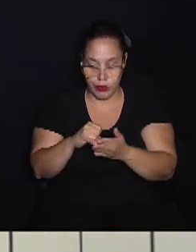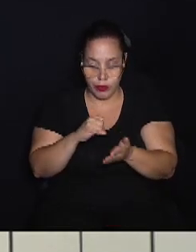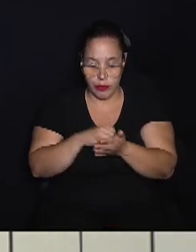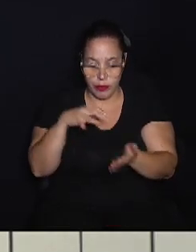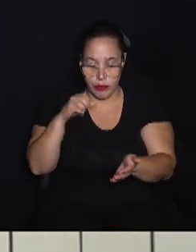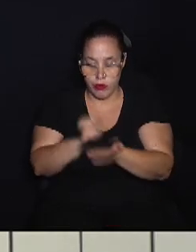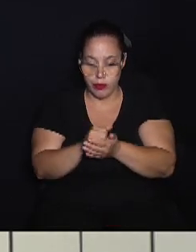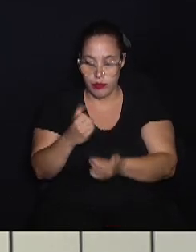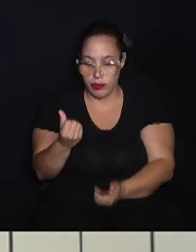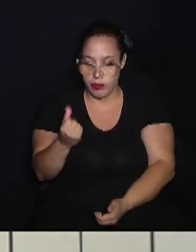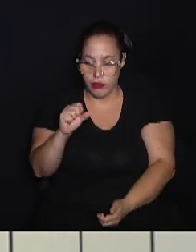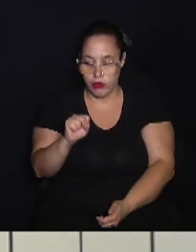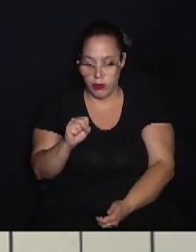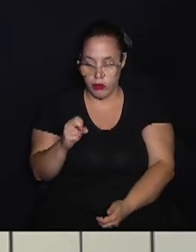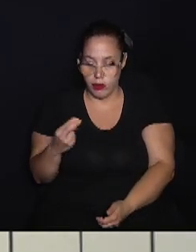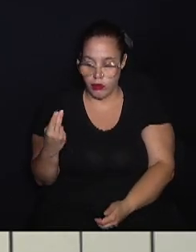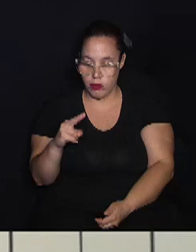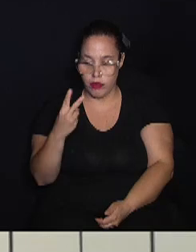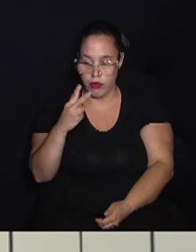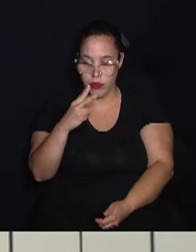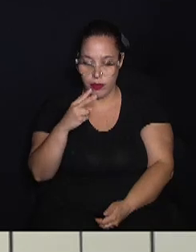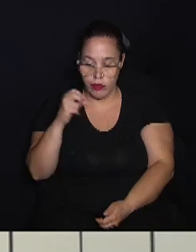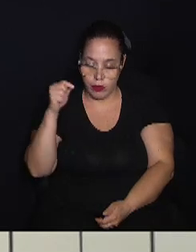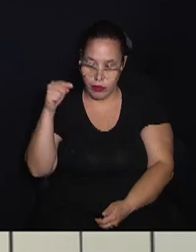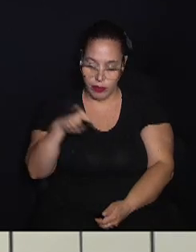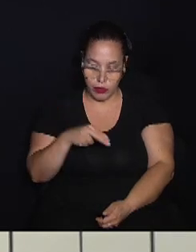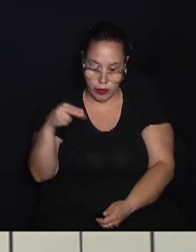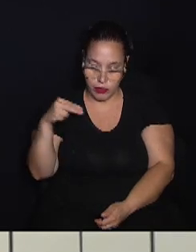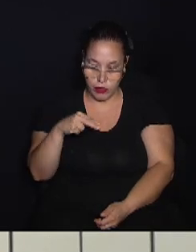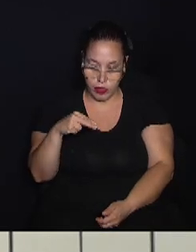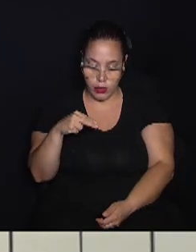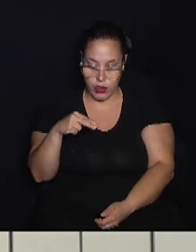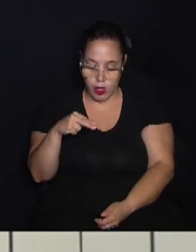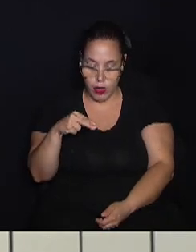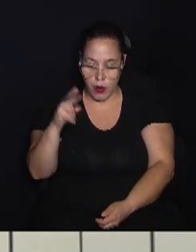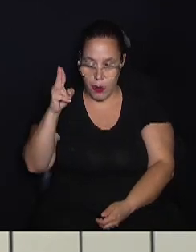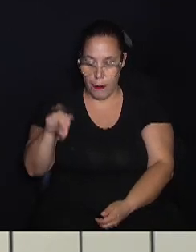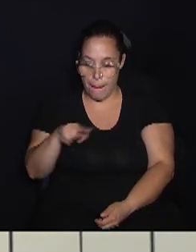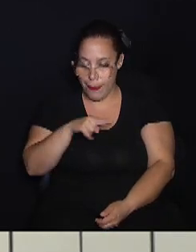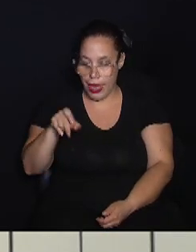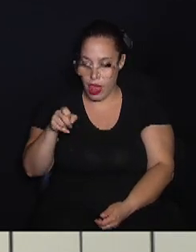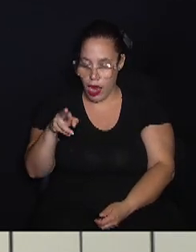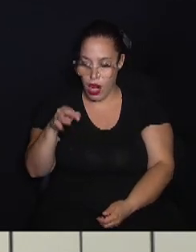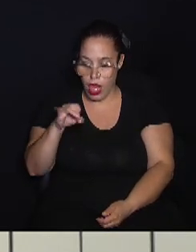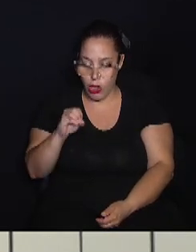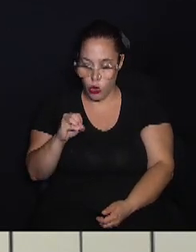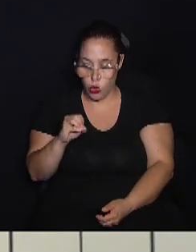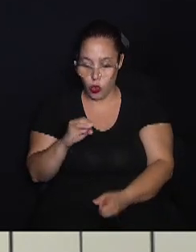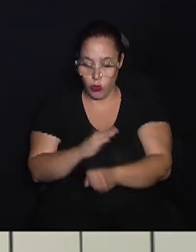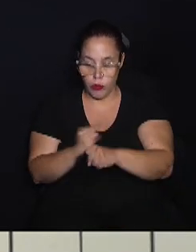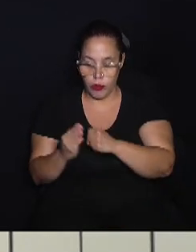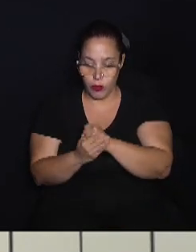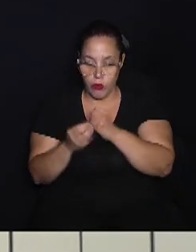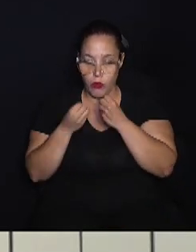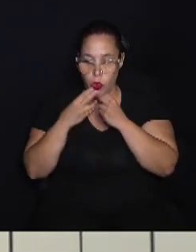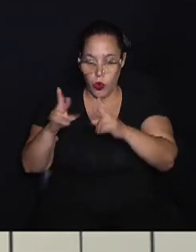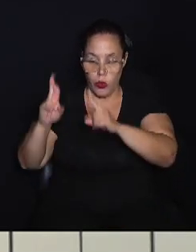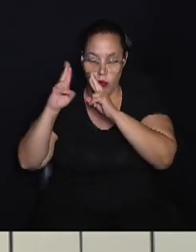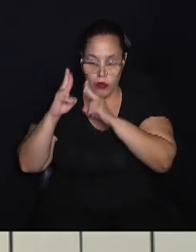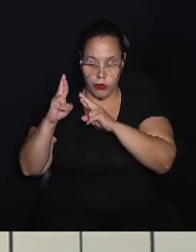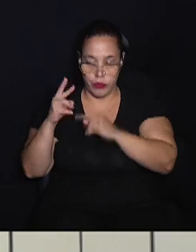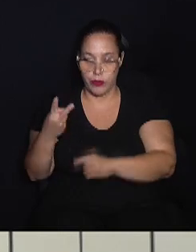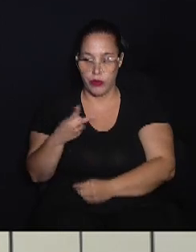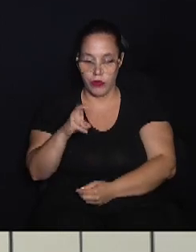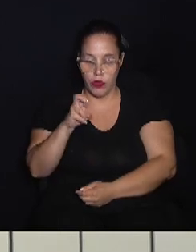18 e 22 de novembro no Instituto Padre Haroldo no bairro Boa Esperança carga horária portanto de